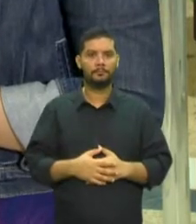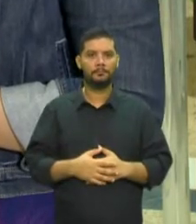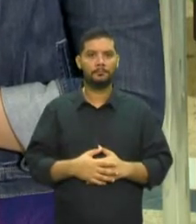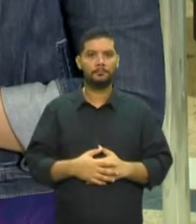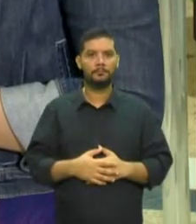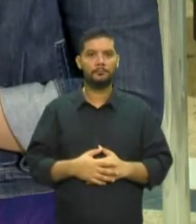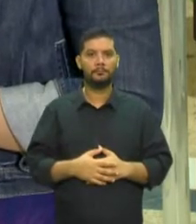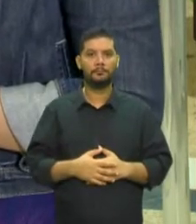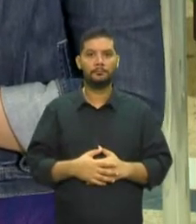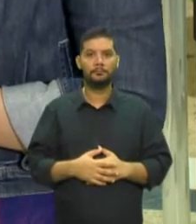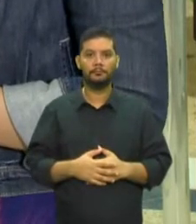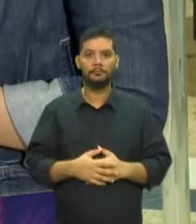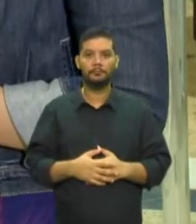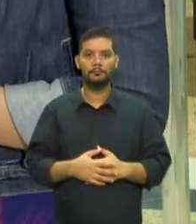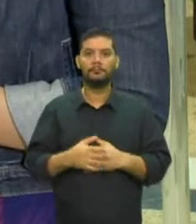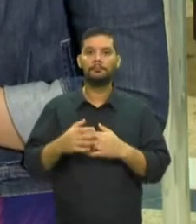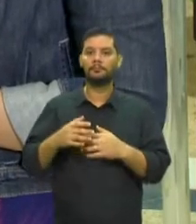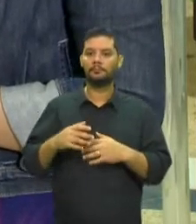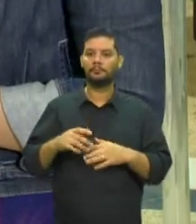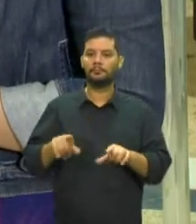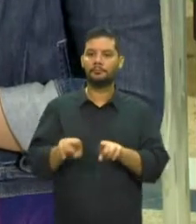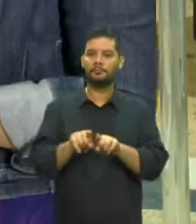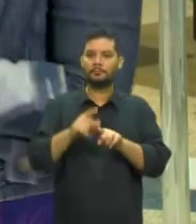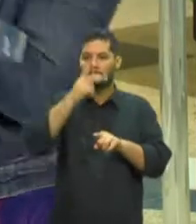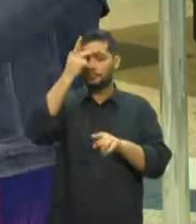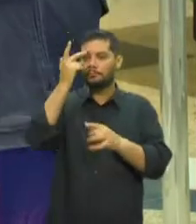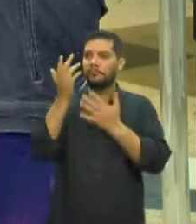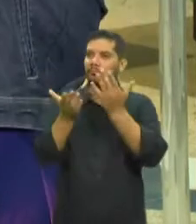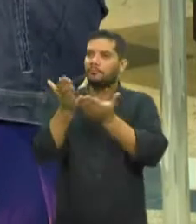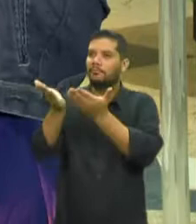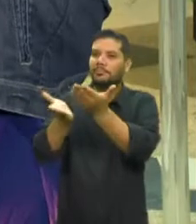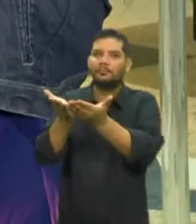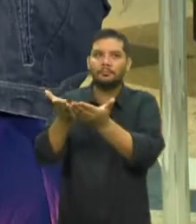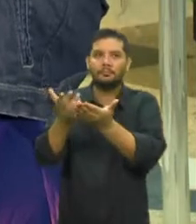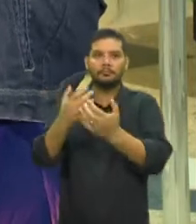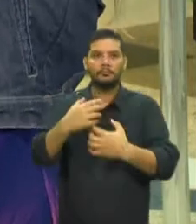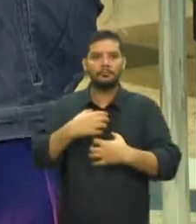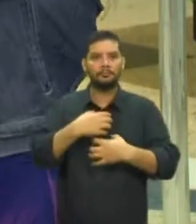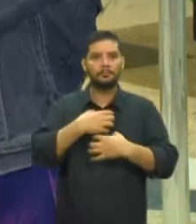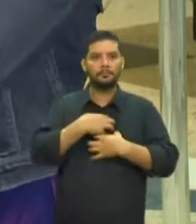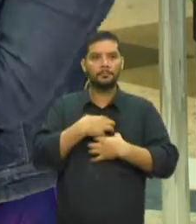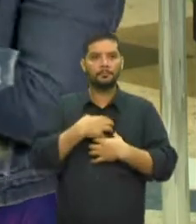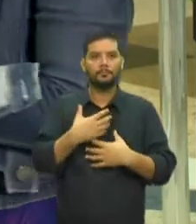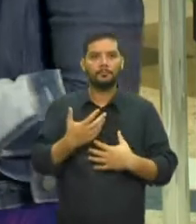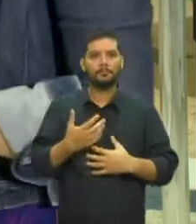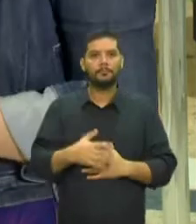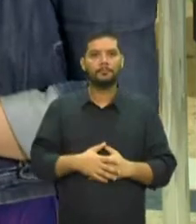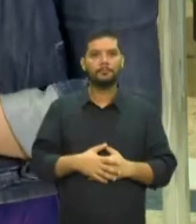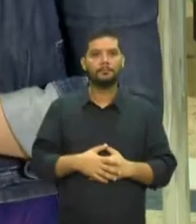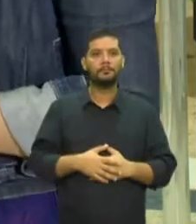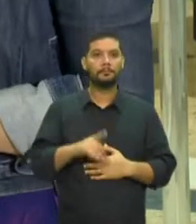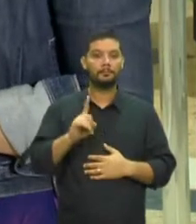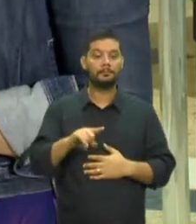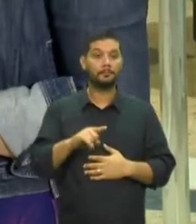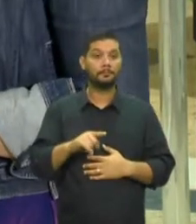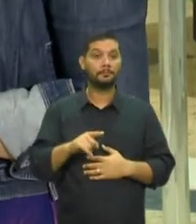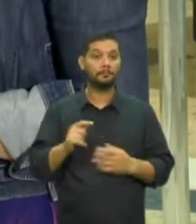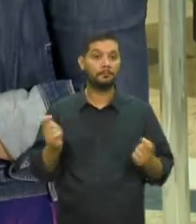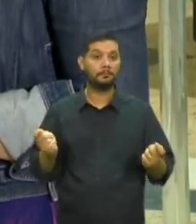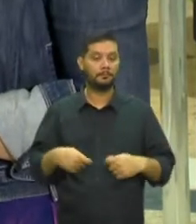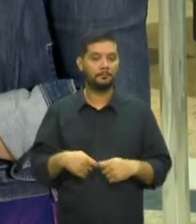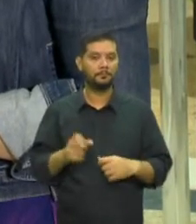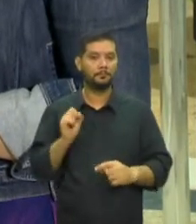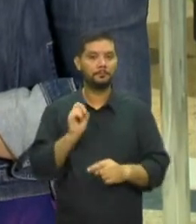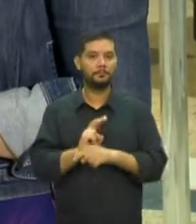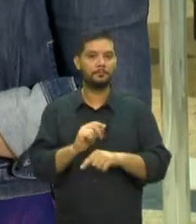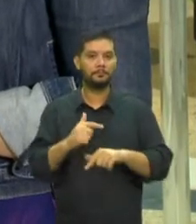A nossa forma de receber, não é? É diferenciada, de sorte que é uma grande oportunidade para quem queira ingressar nesse